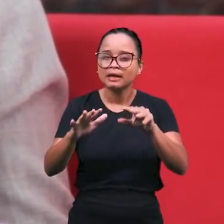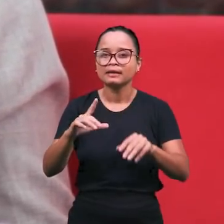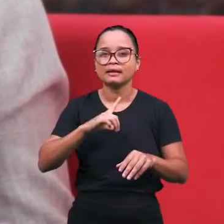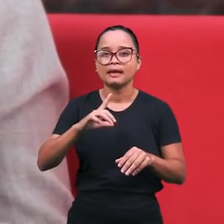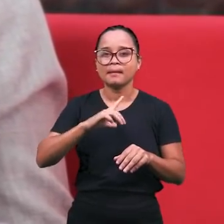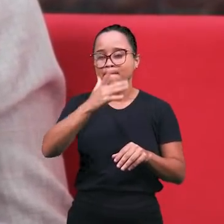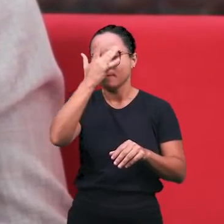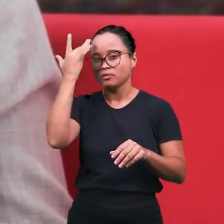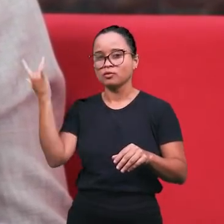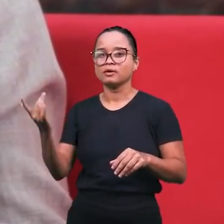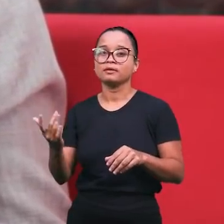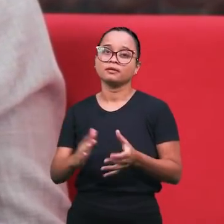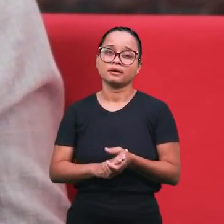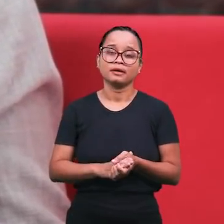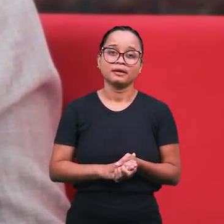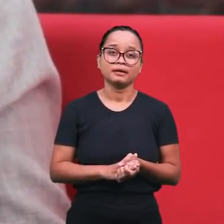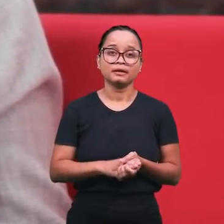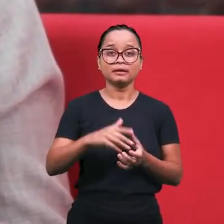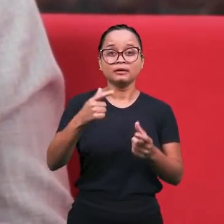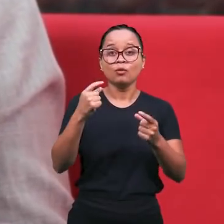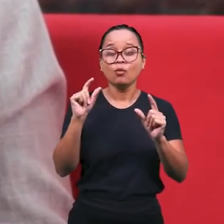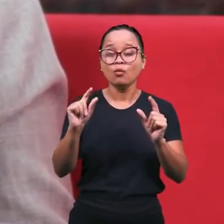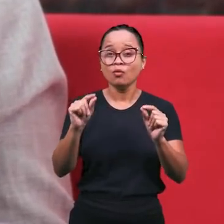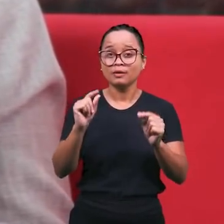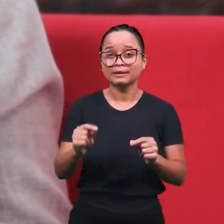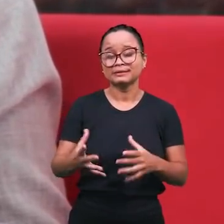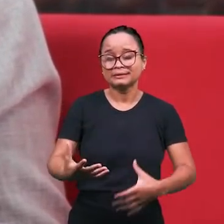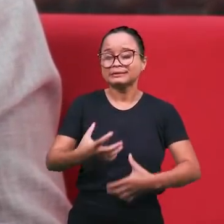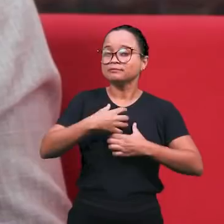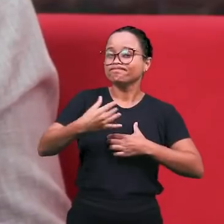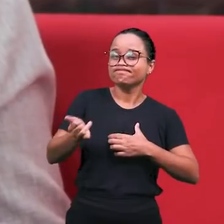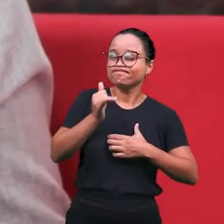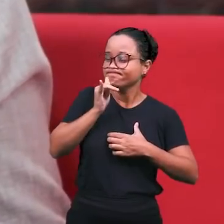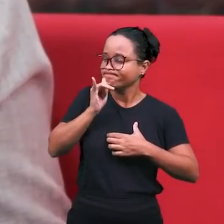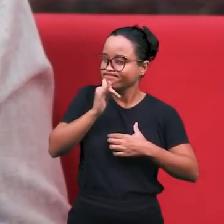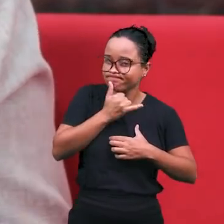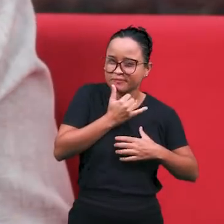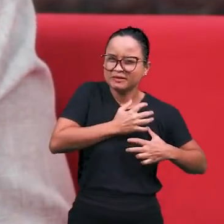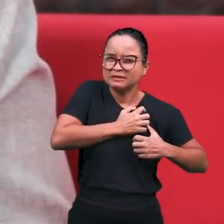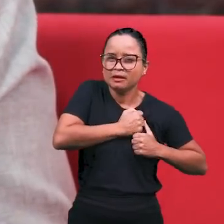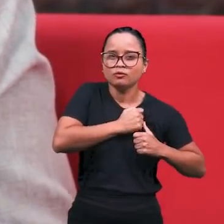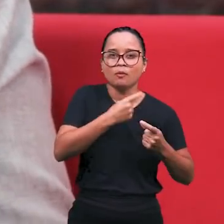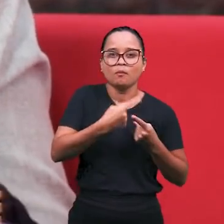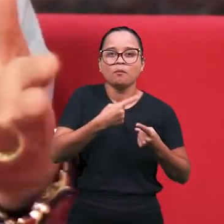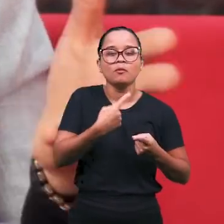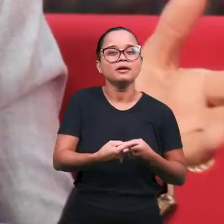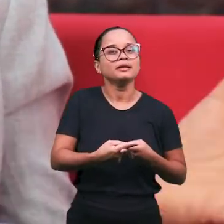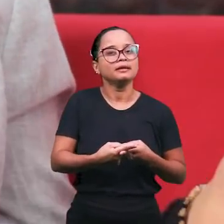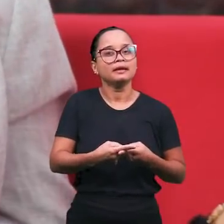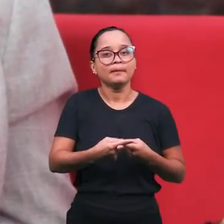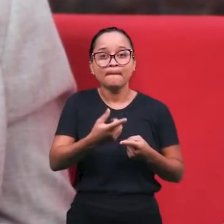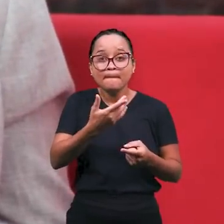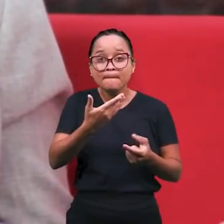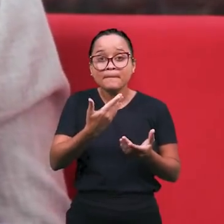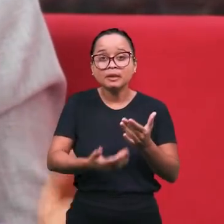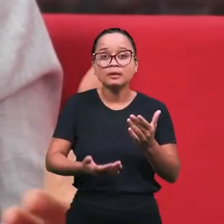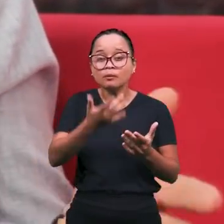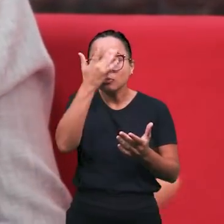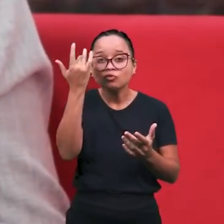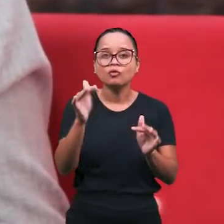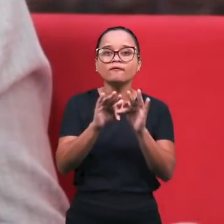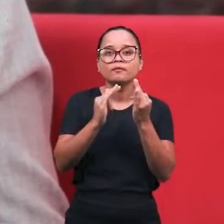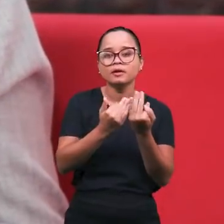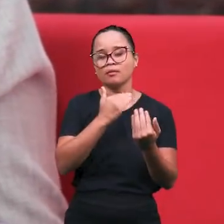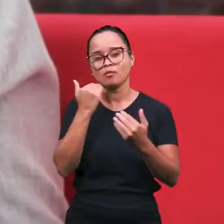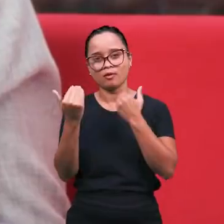perdas, lutos financeiros, lutos de parente, lutos de situações, por exemplo, nossos adolescentes,